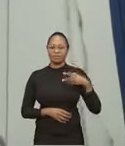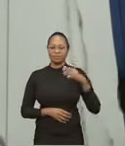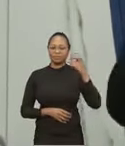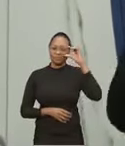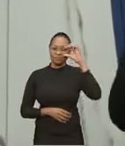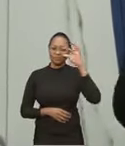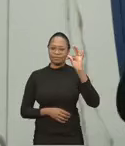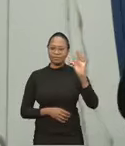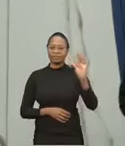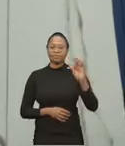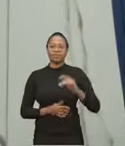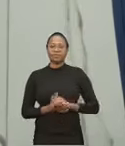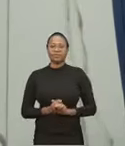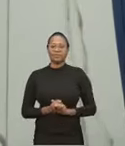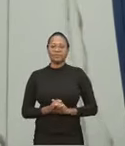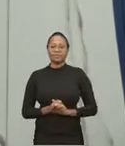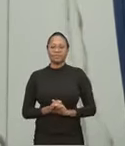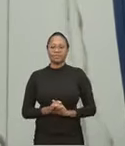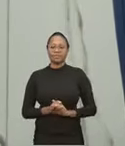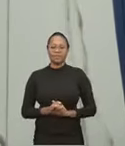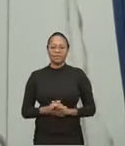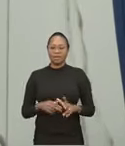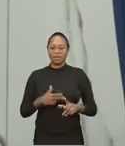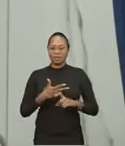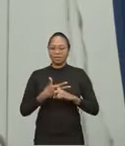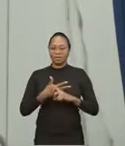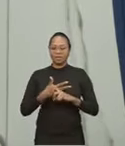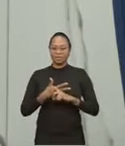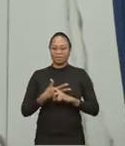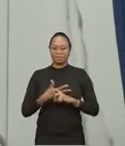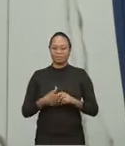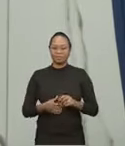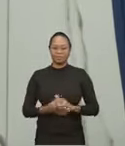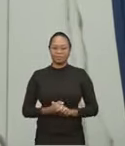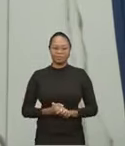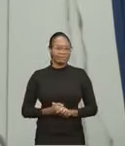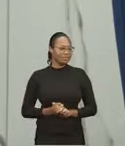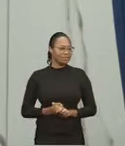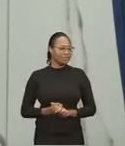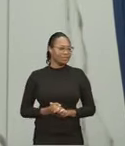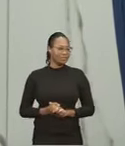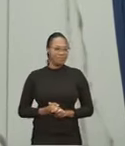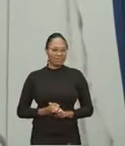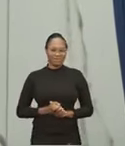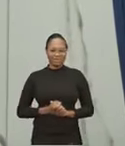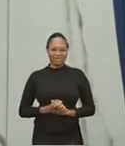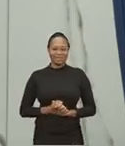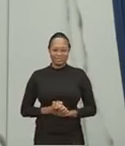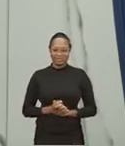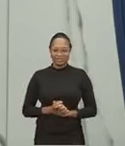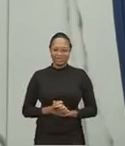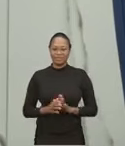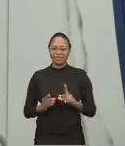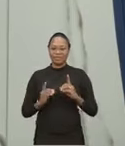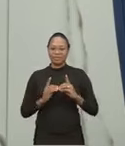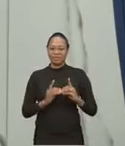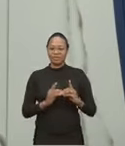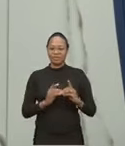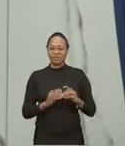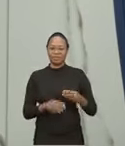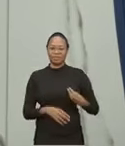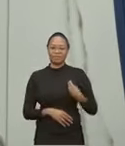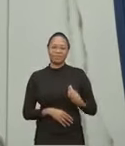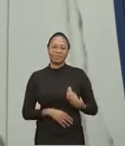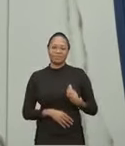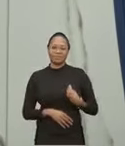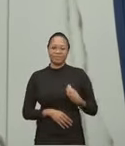chefe do Executivo Estadual, através da Secretaria de Administração do Estado, o retorno do autoatendimento presencial na unidade do